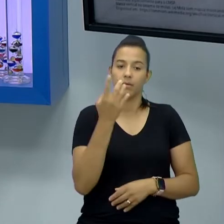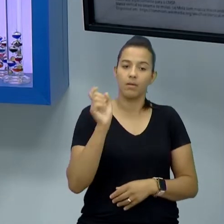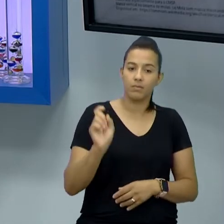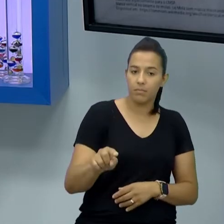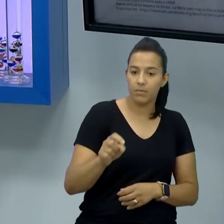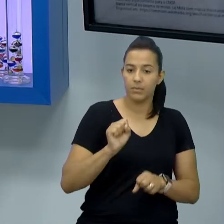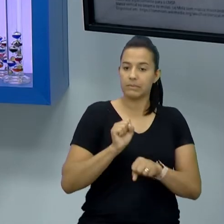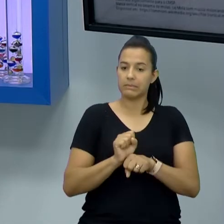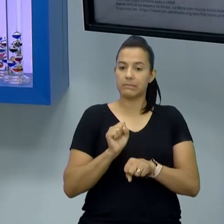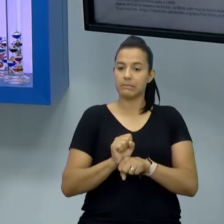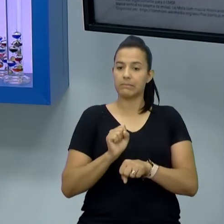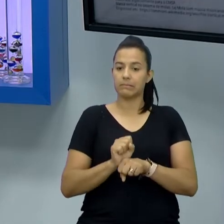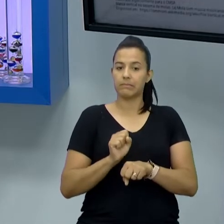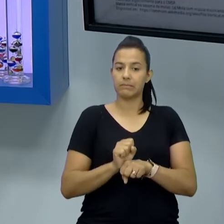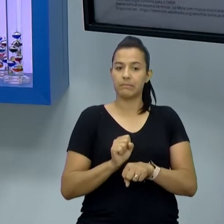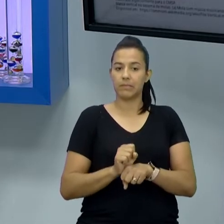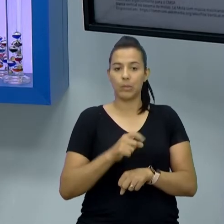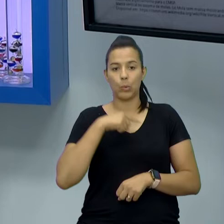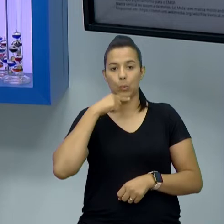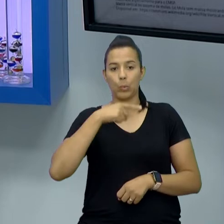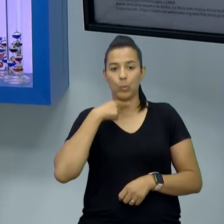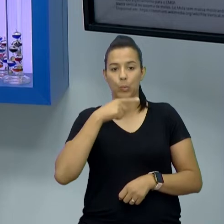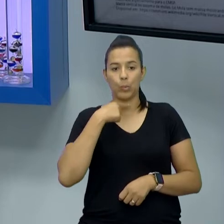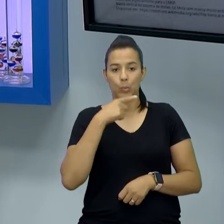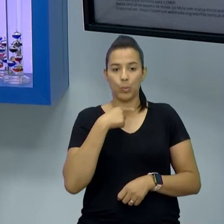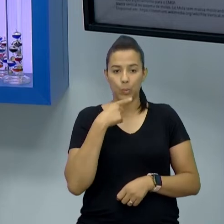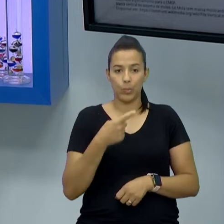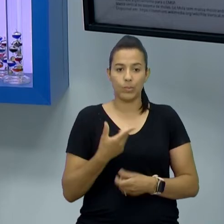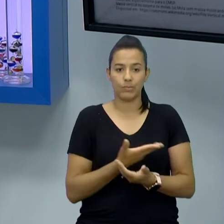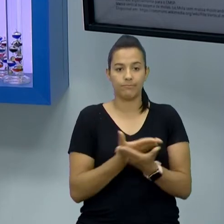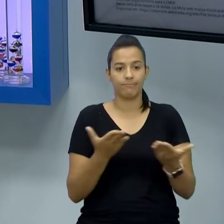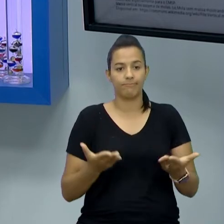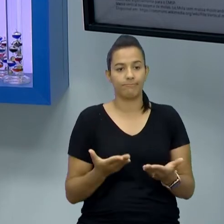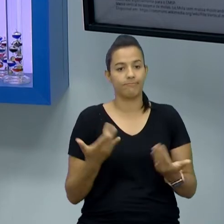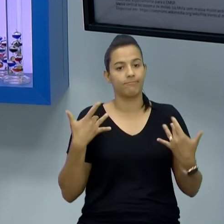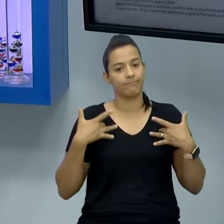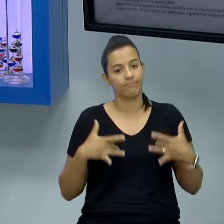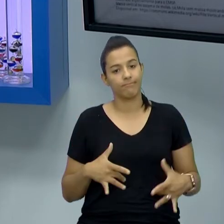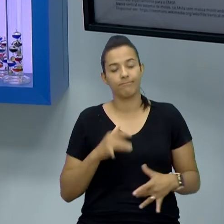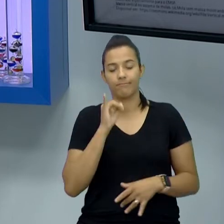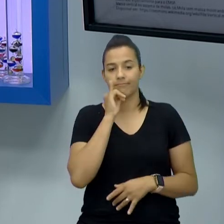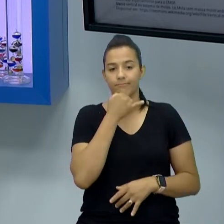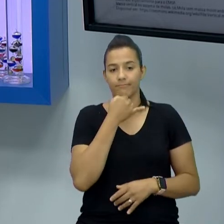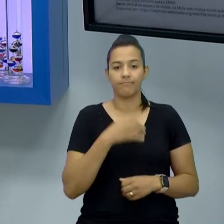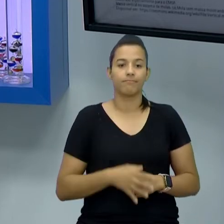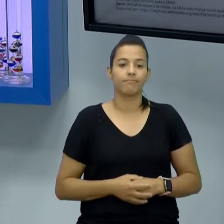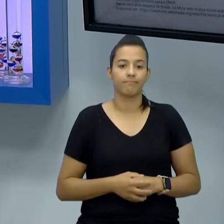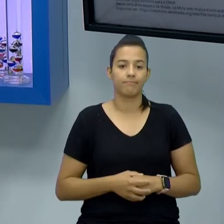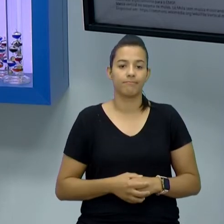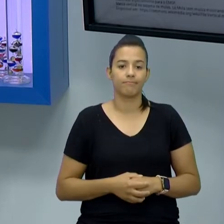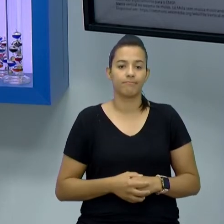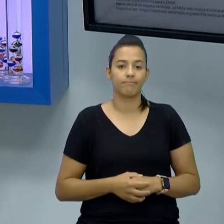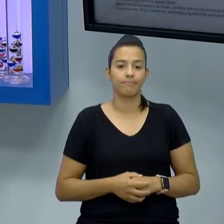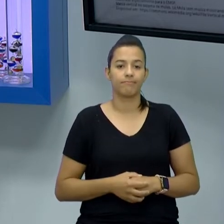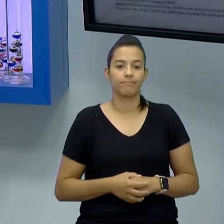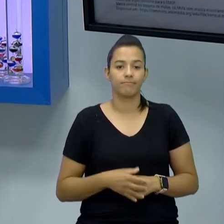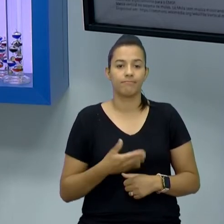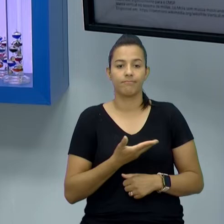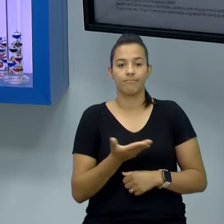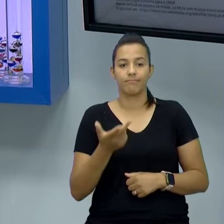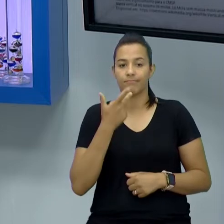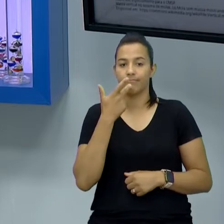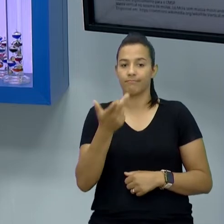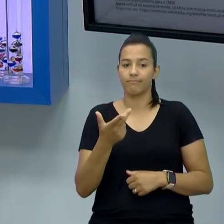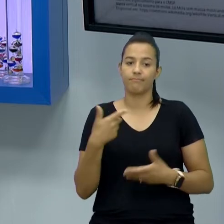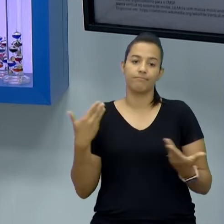esperando interação, Gibalina. Eu não vou conseguir dar conta. Fico até triste com isso, né? É muito dolorido que eu vou falar agora,